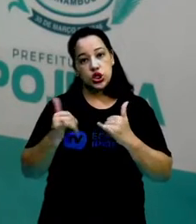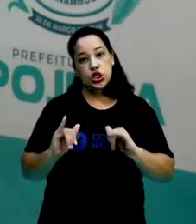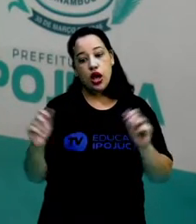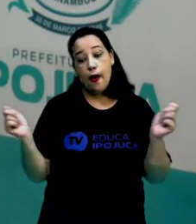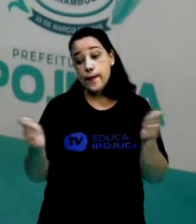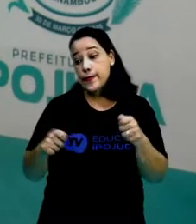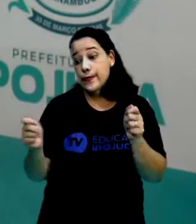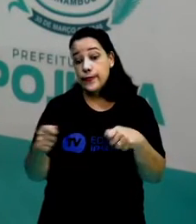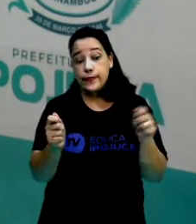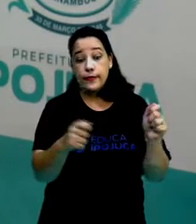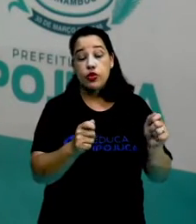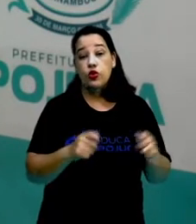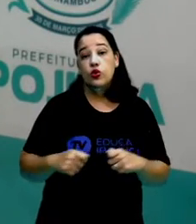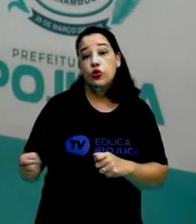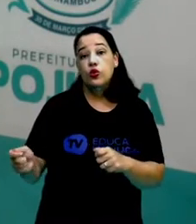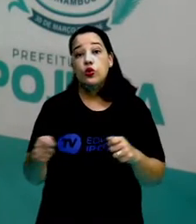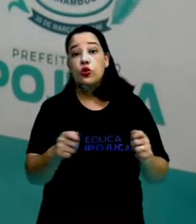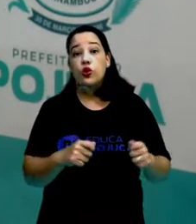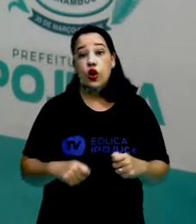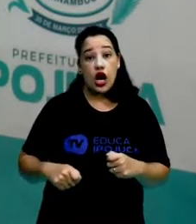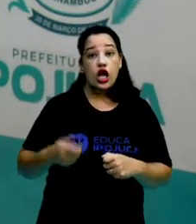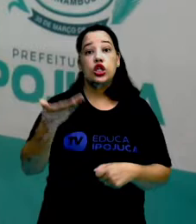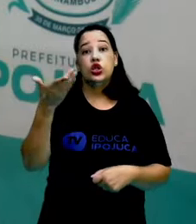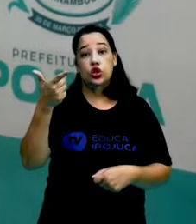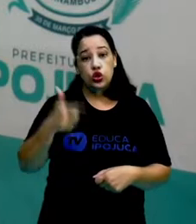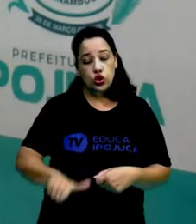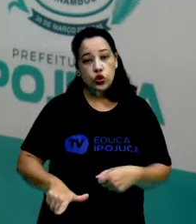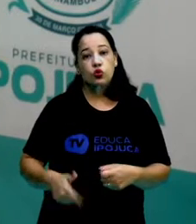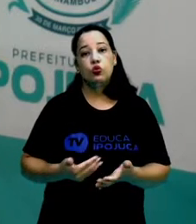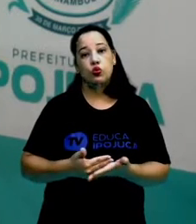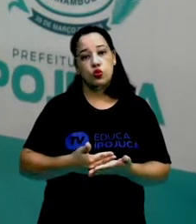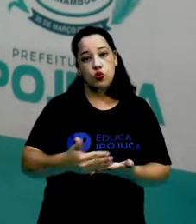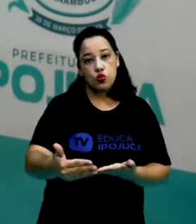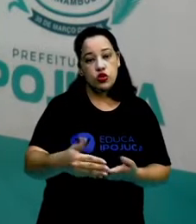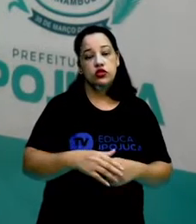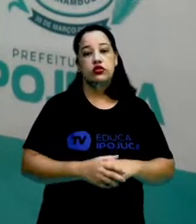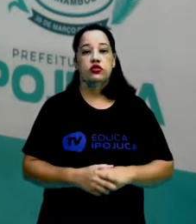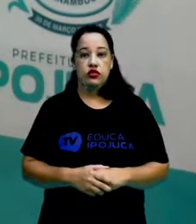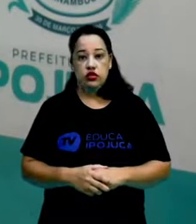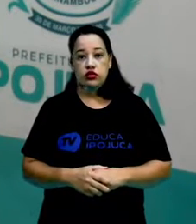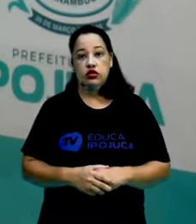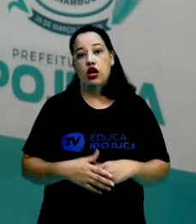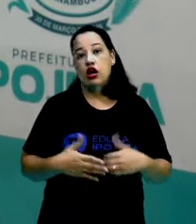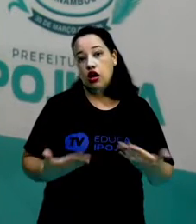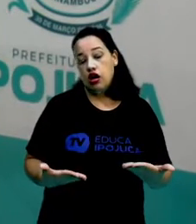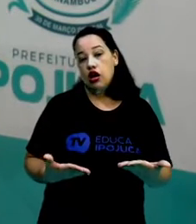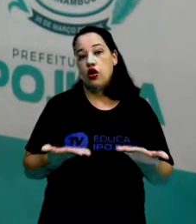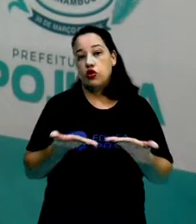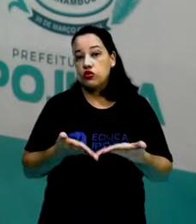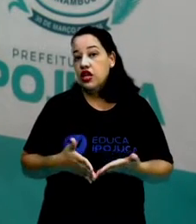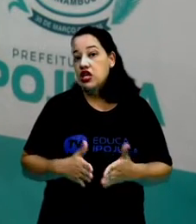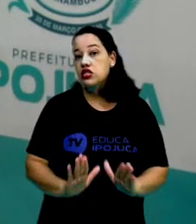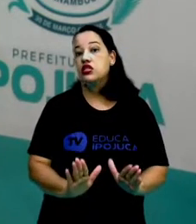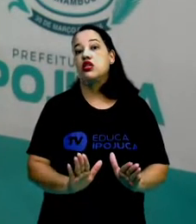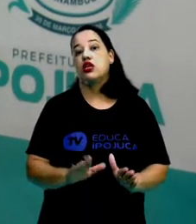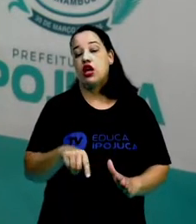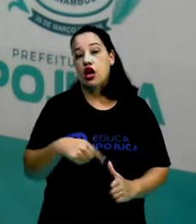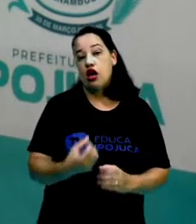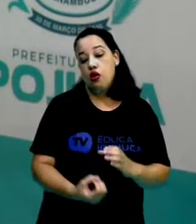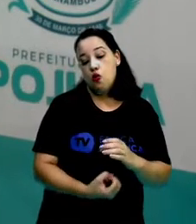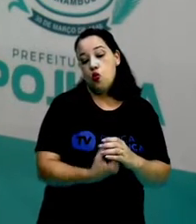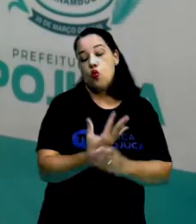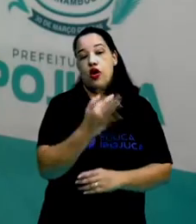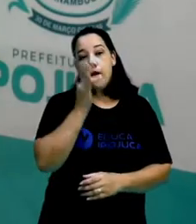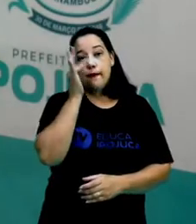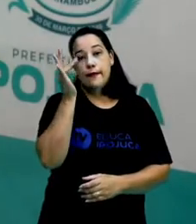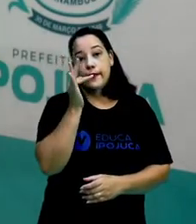para fazer um ressurgimento dessa matéria de uma forma ao nascer em uma planta, em uma